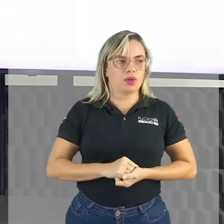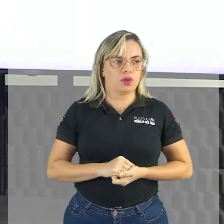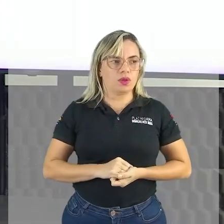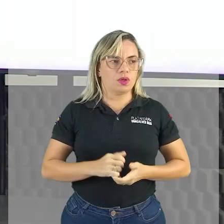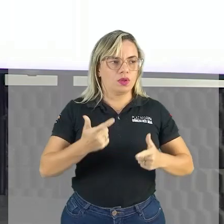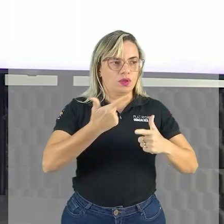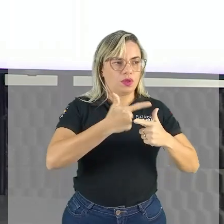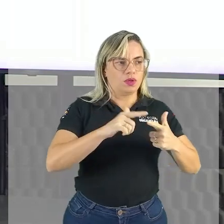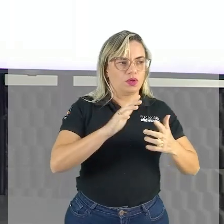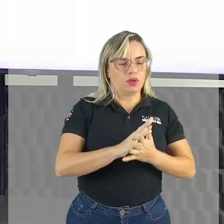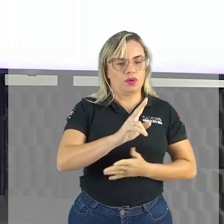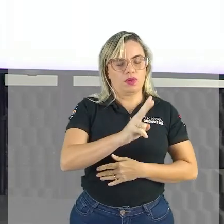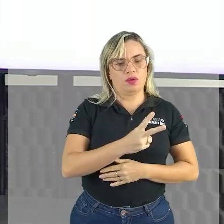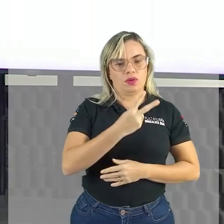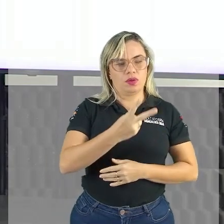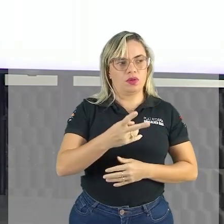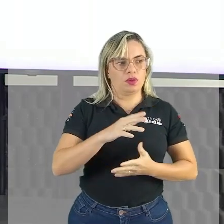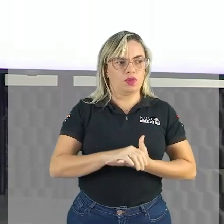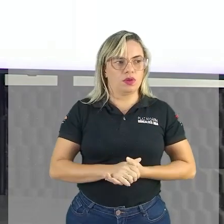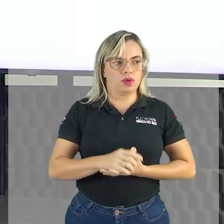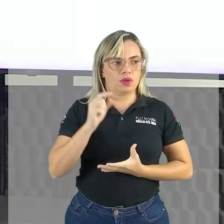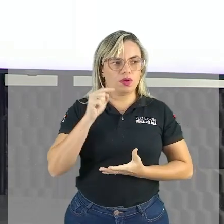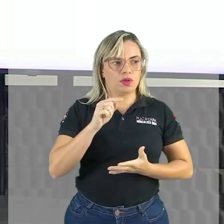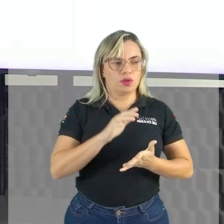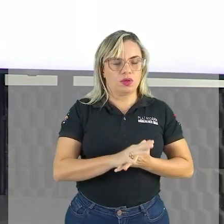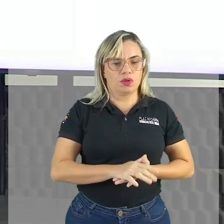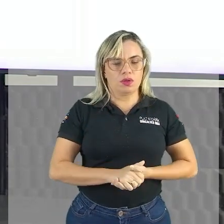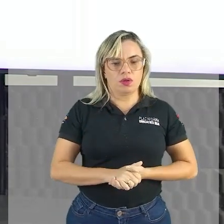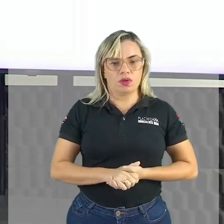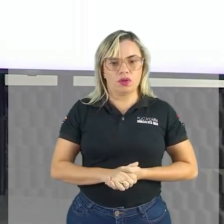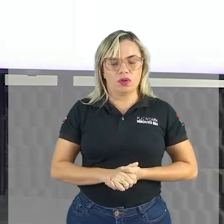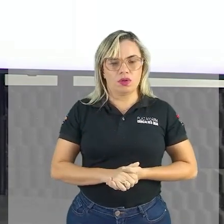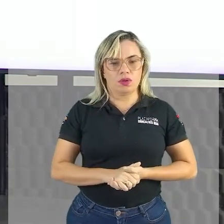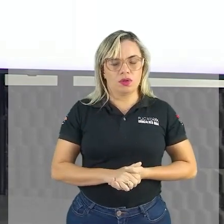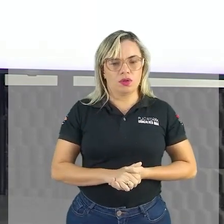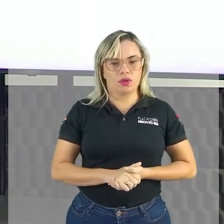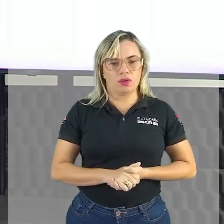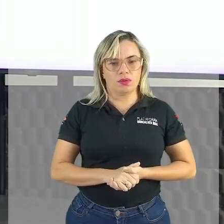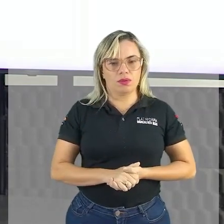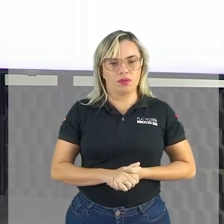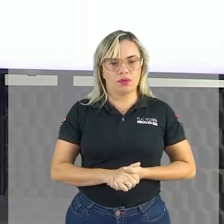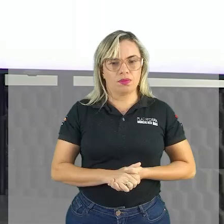por 2, menos 2. Então, esse carbono aqui tem carga menos 2.